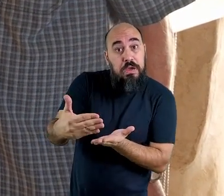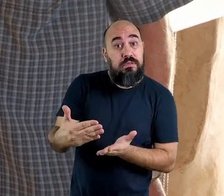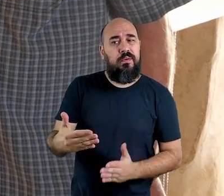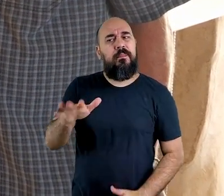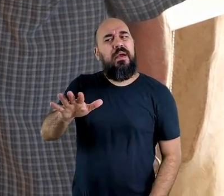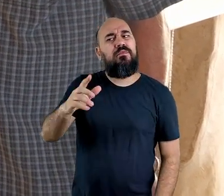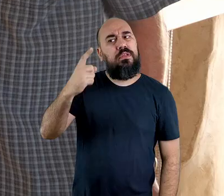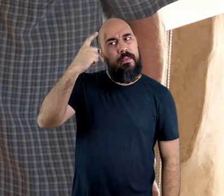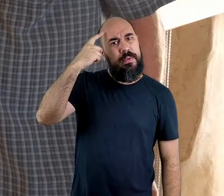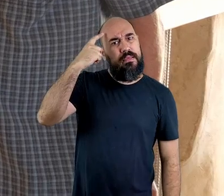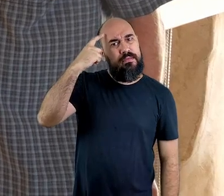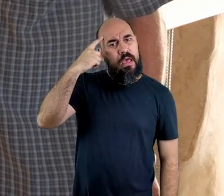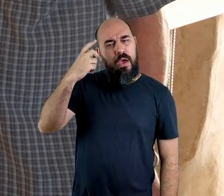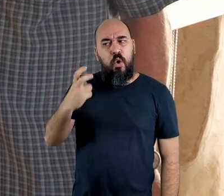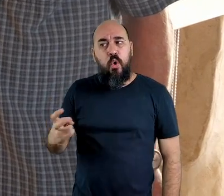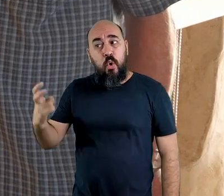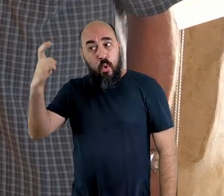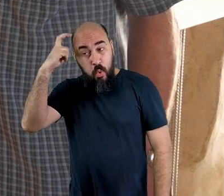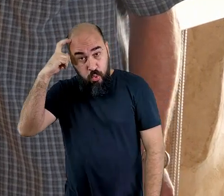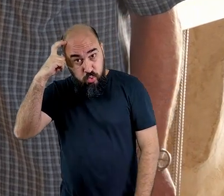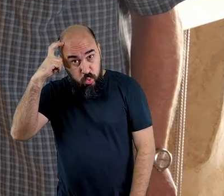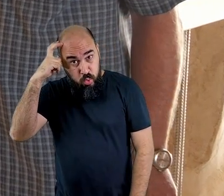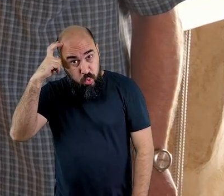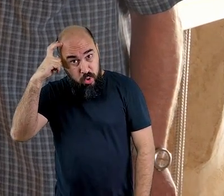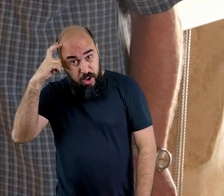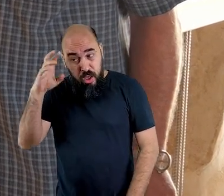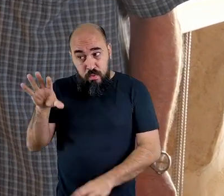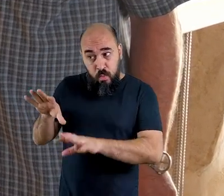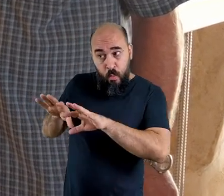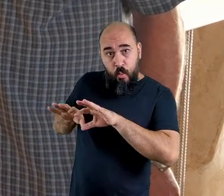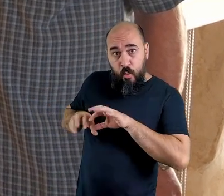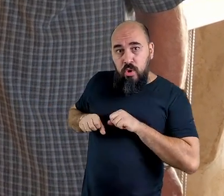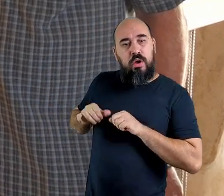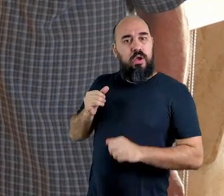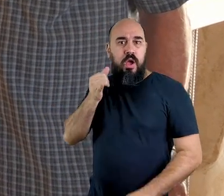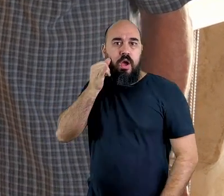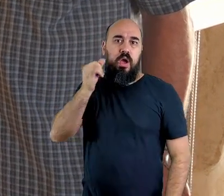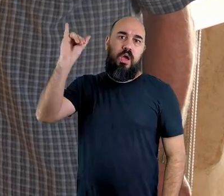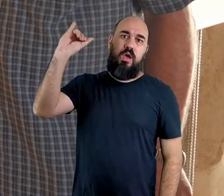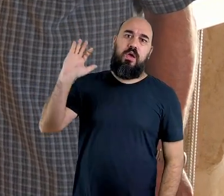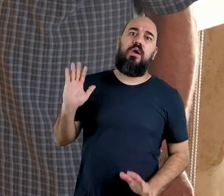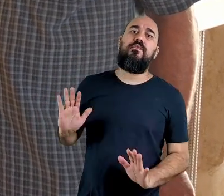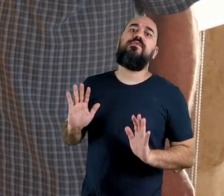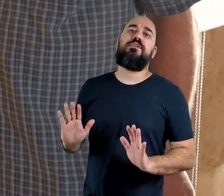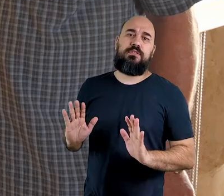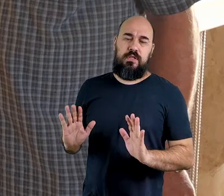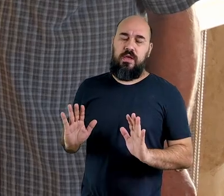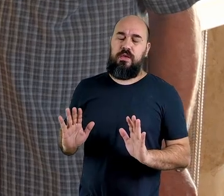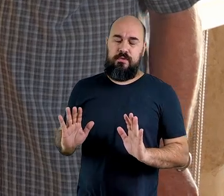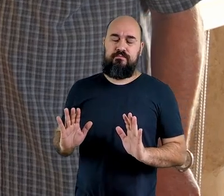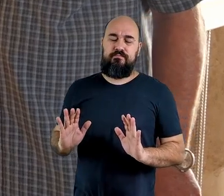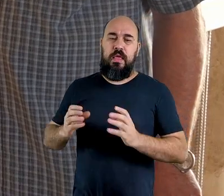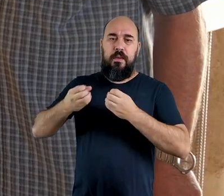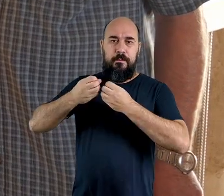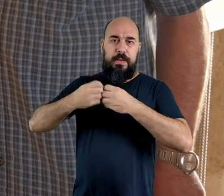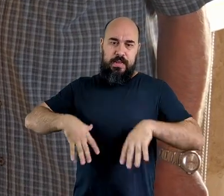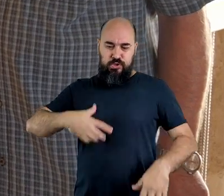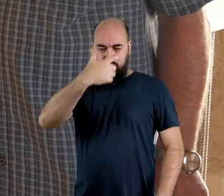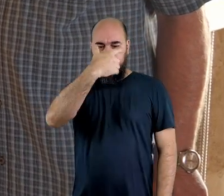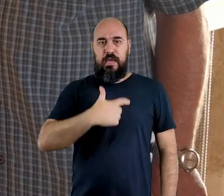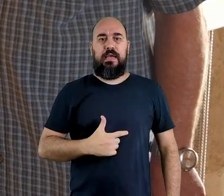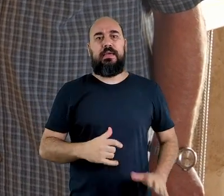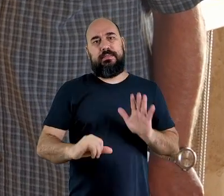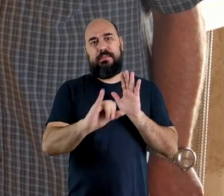pode dialogar com a cultura do outro sem que a cultura do outro acabe minando, prejudicando a sua própria